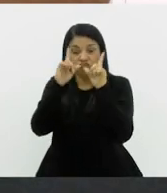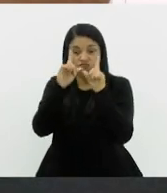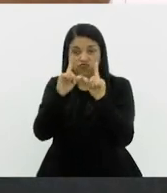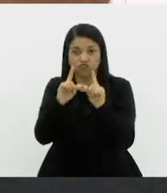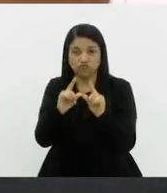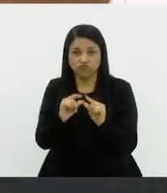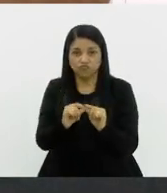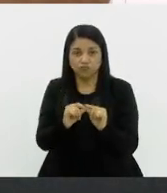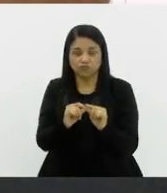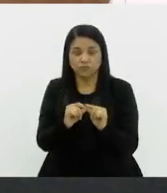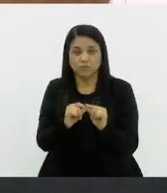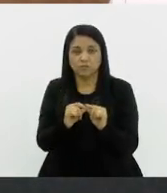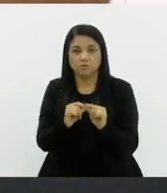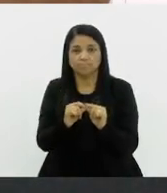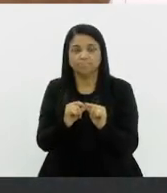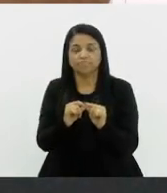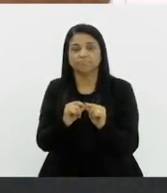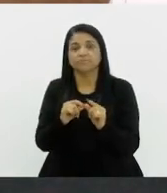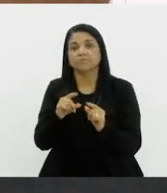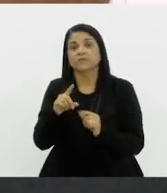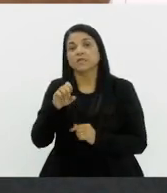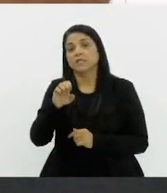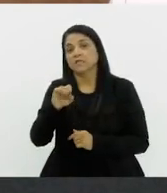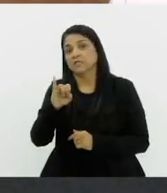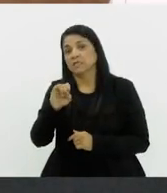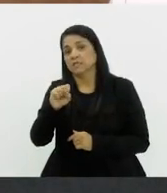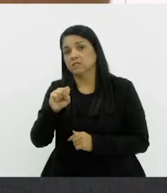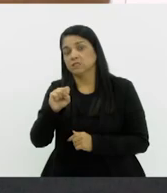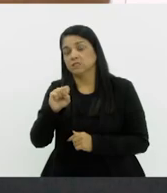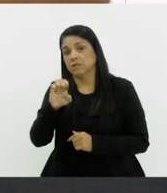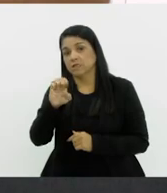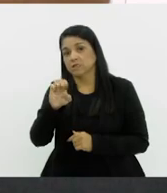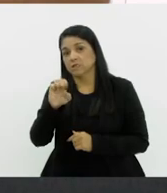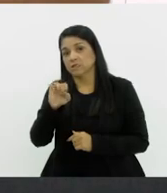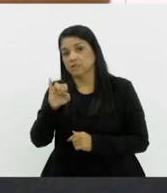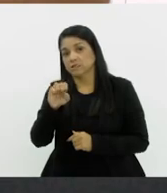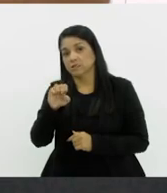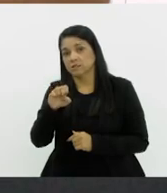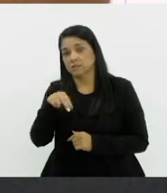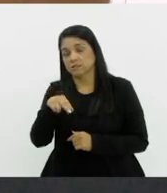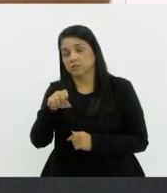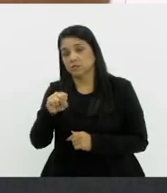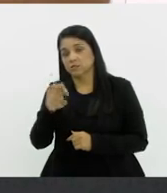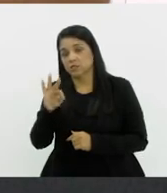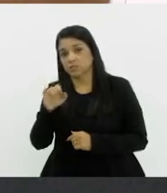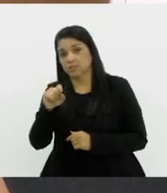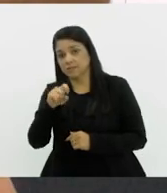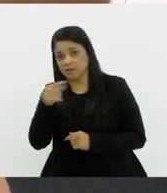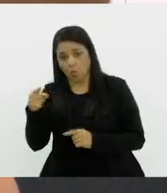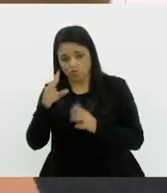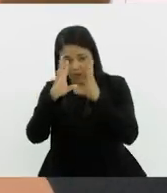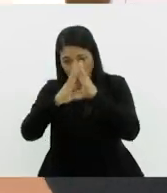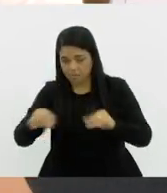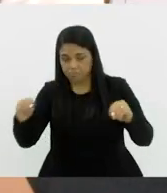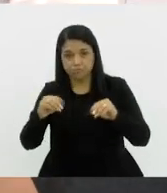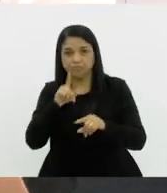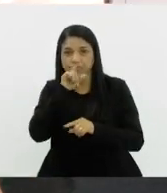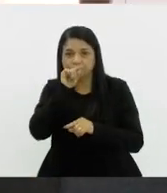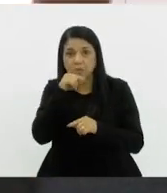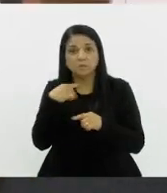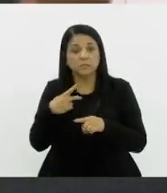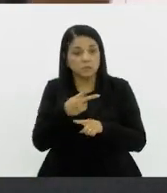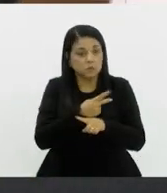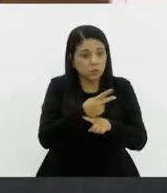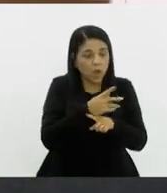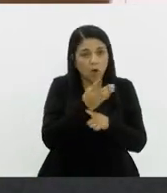espécie. Eles precisam da comunicação para poder se reproduzir, para poder achar alimento, precisam das